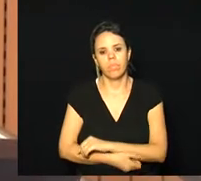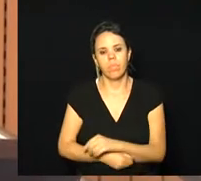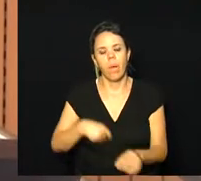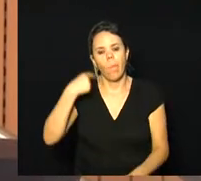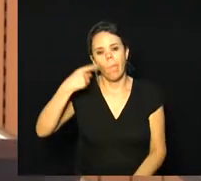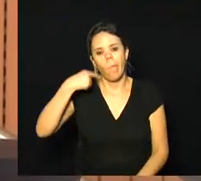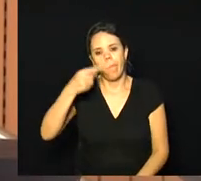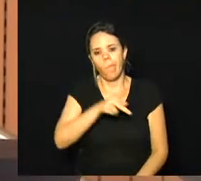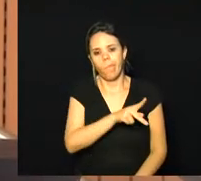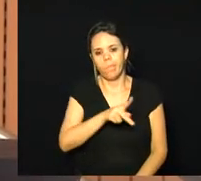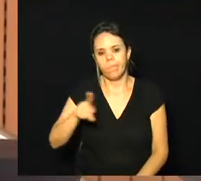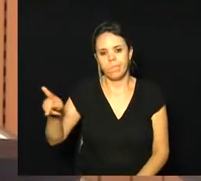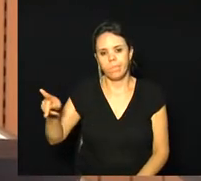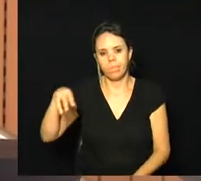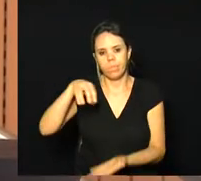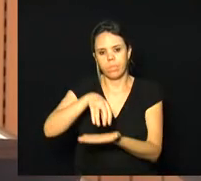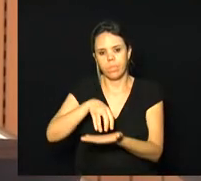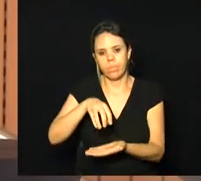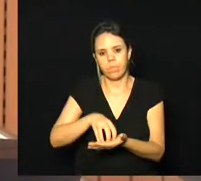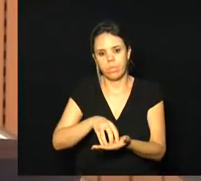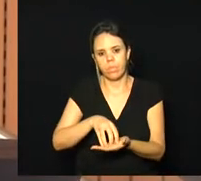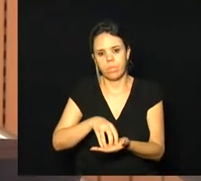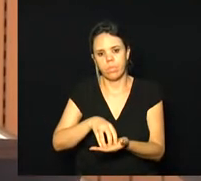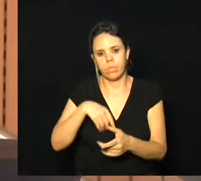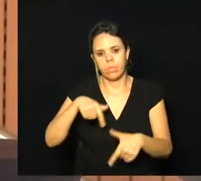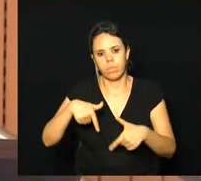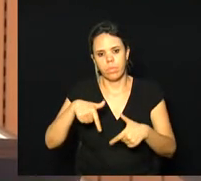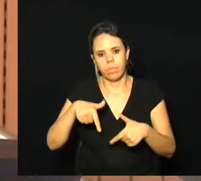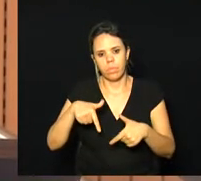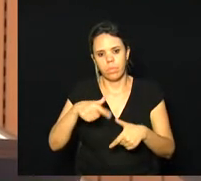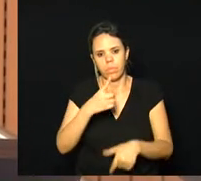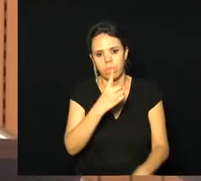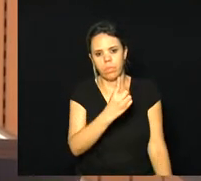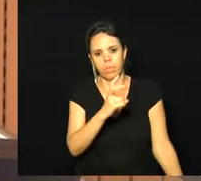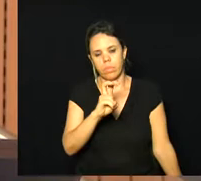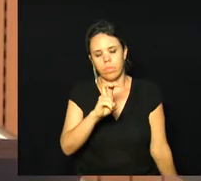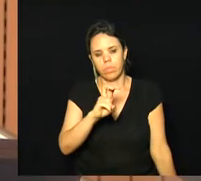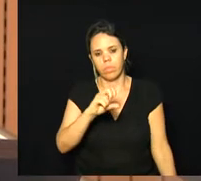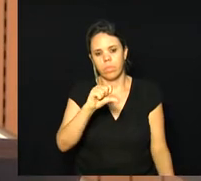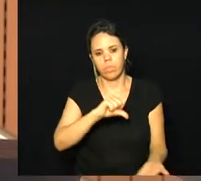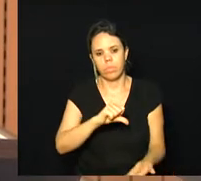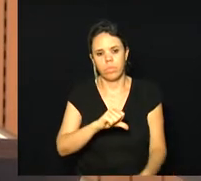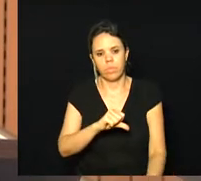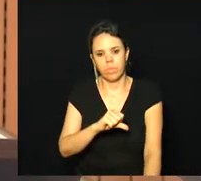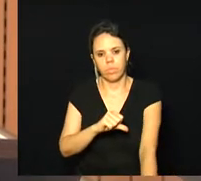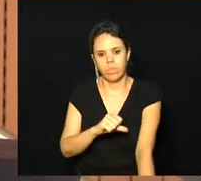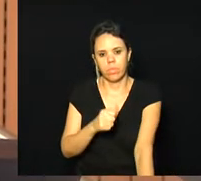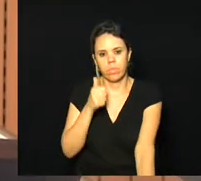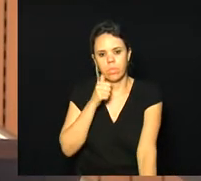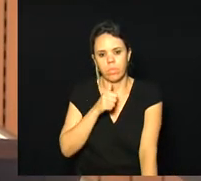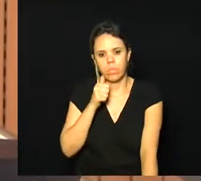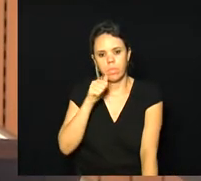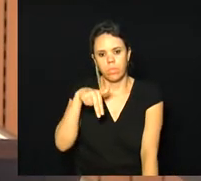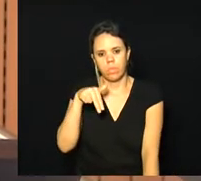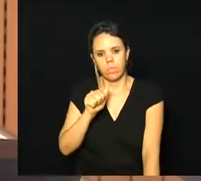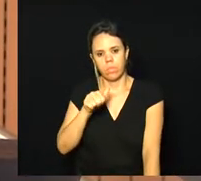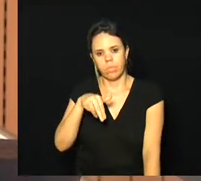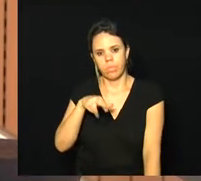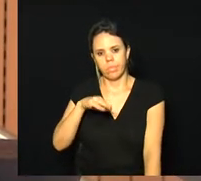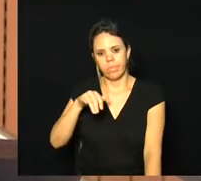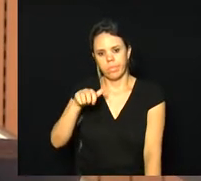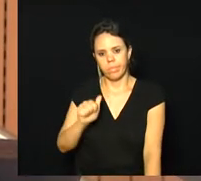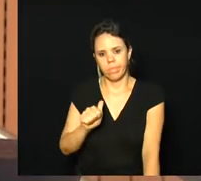desembargadora presidente do Tribunal Regional do Trabalho da 15ª Região, senhora Ana